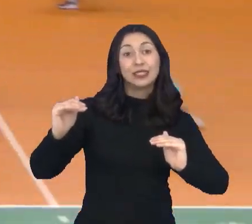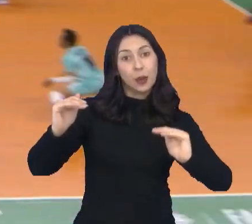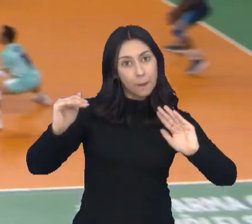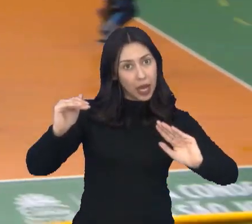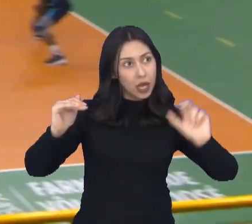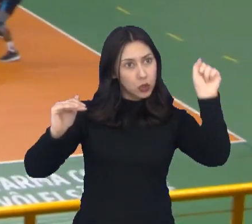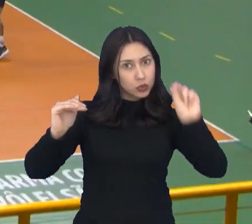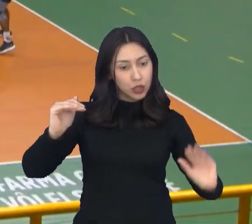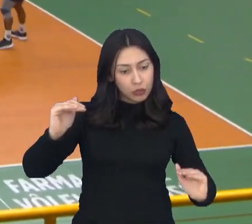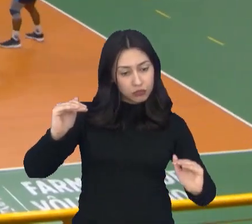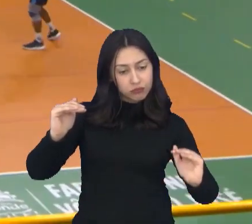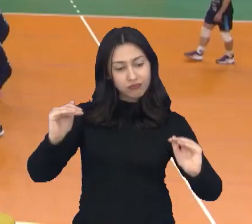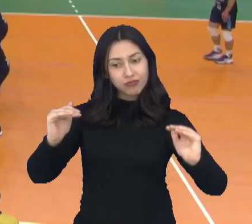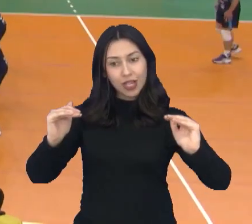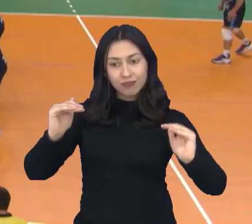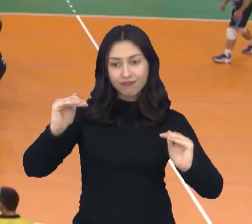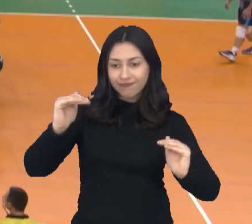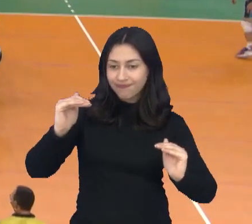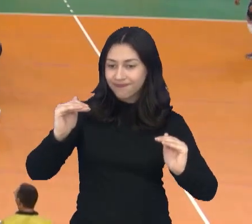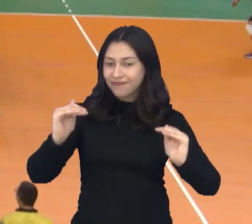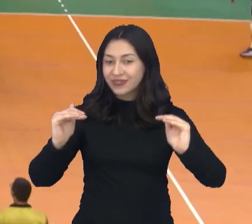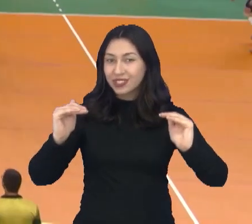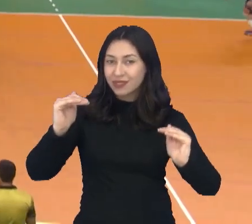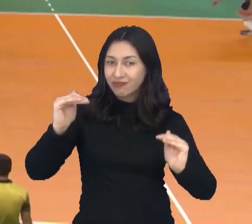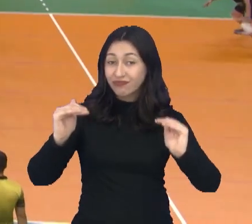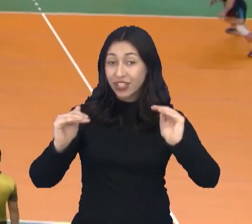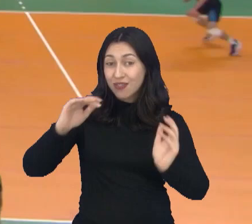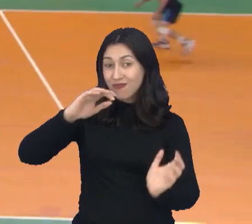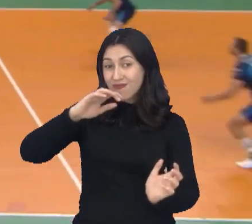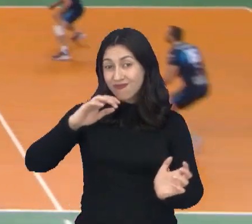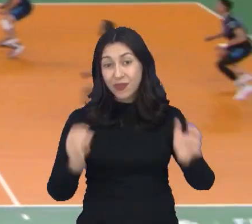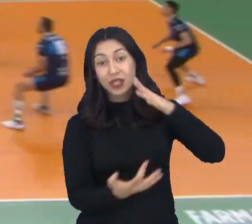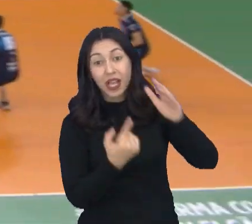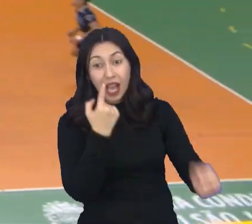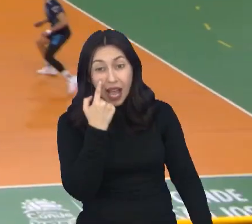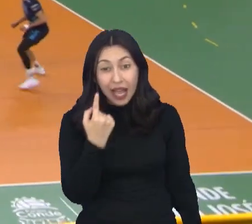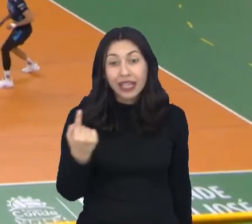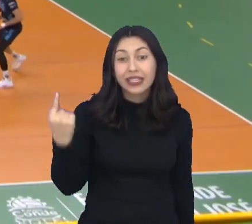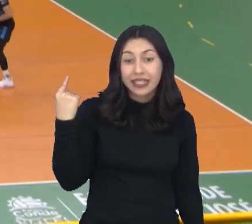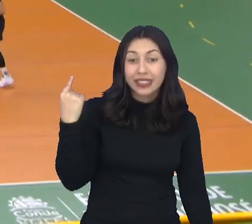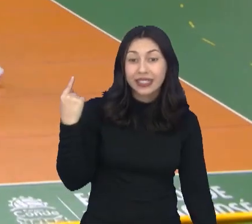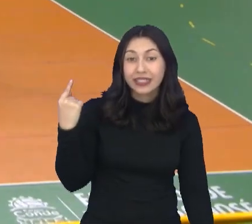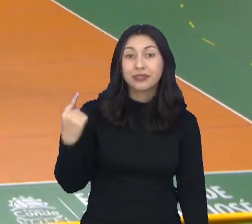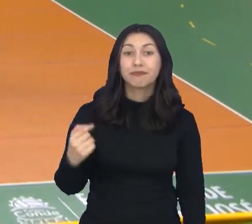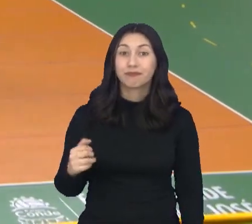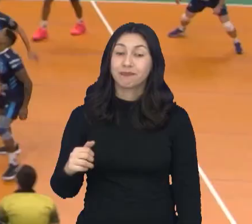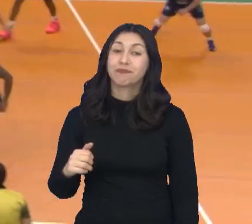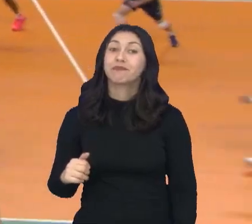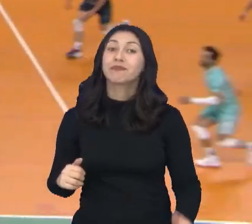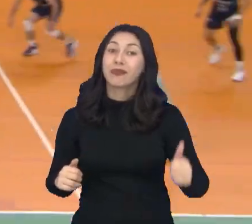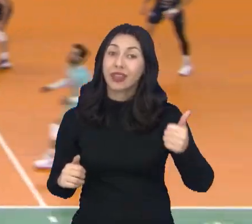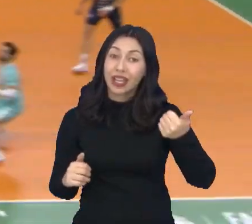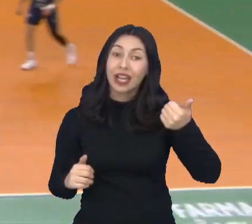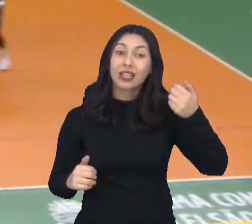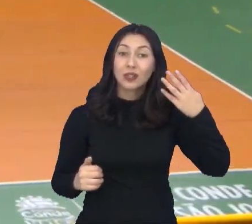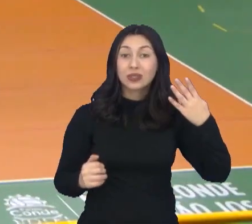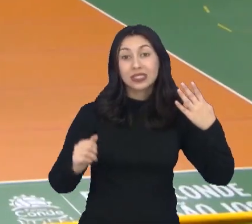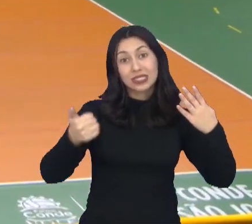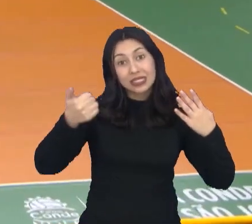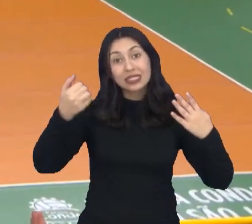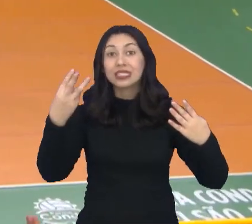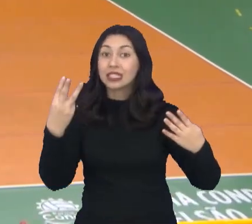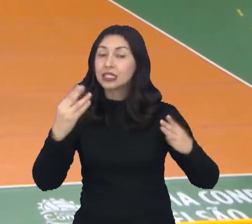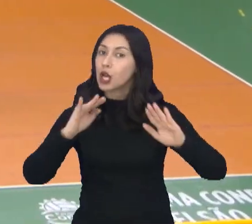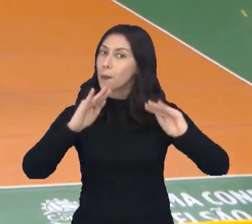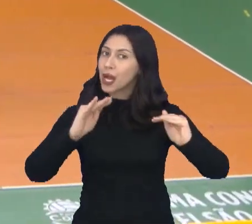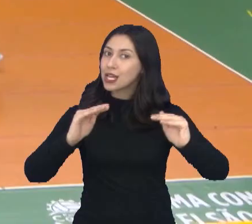Suzano encostando no placar. A virada dos visitantes veio nesse ponto, 14-13. Mas a vantagem durou